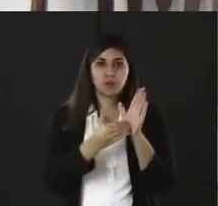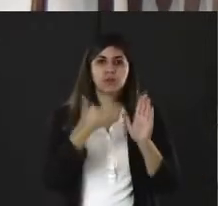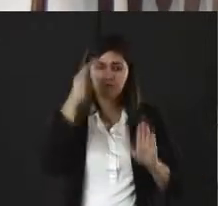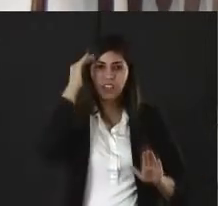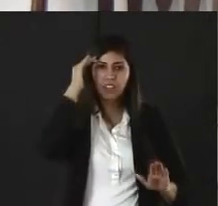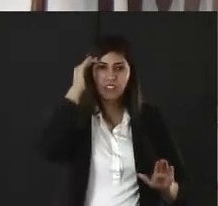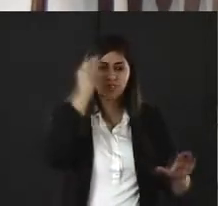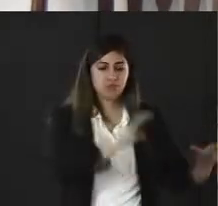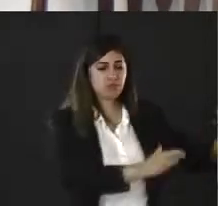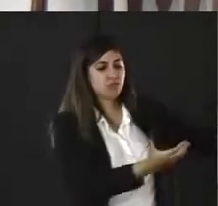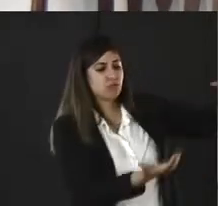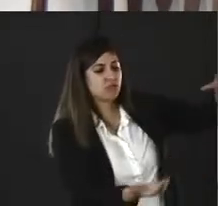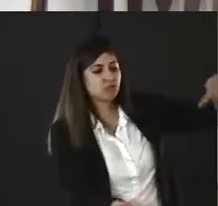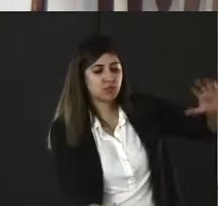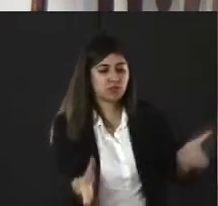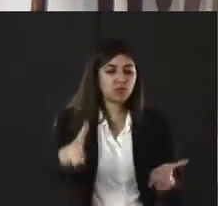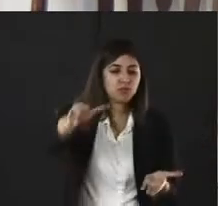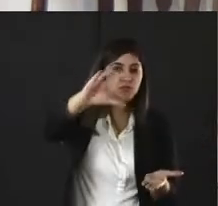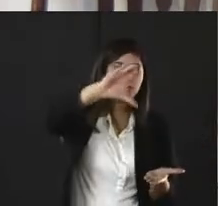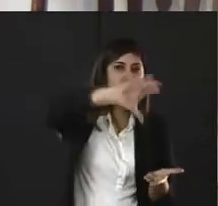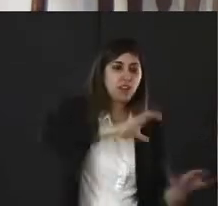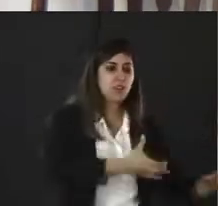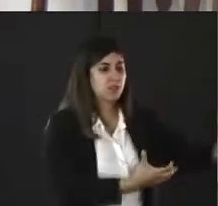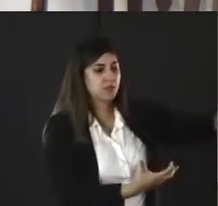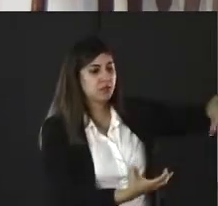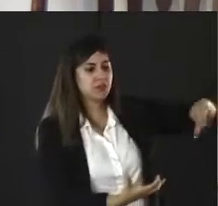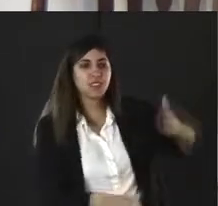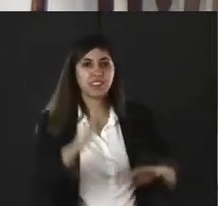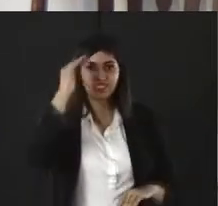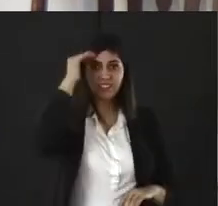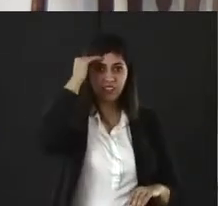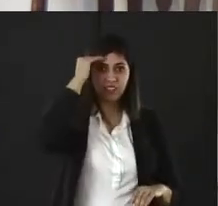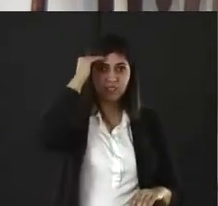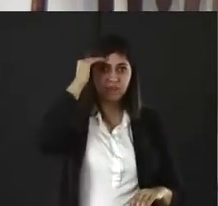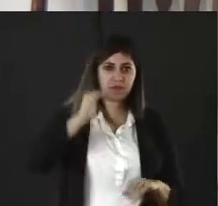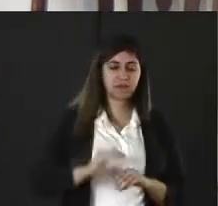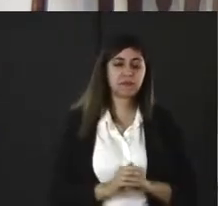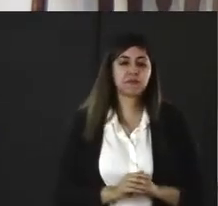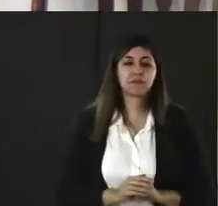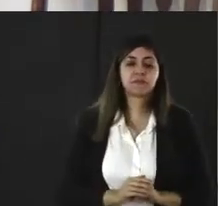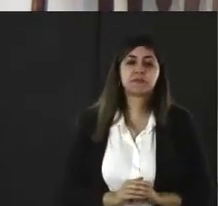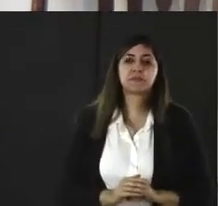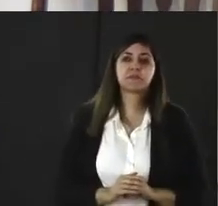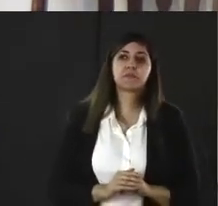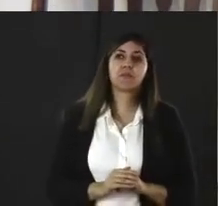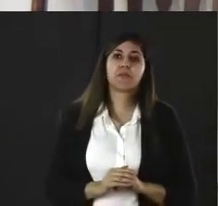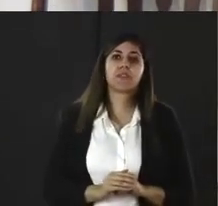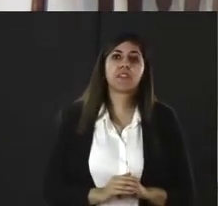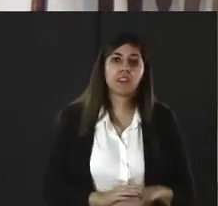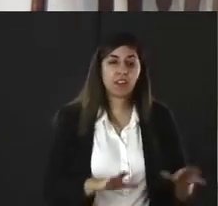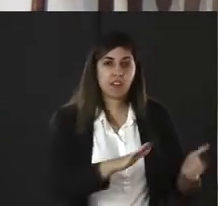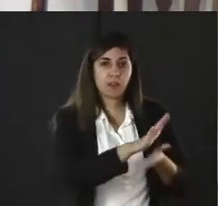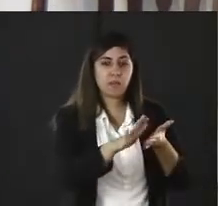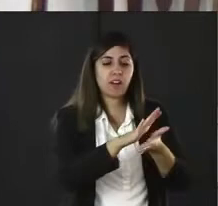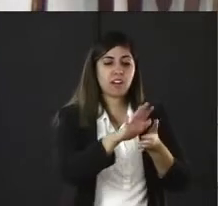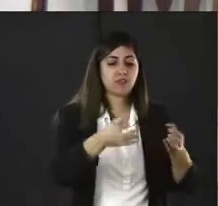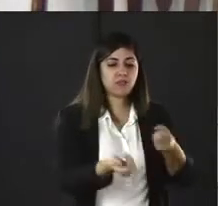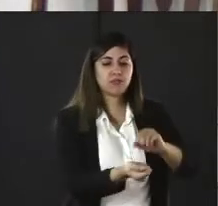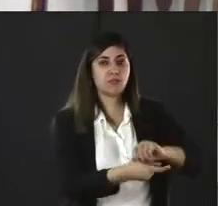a água a cada prato a cada prato que eles mudavam eles lavavam suas mãos